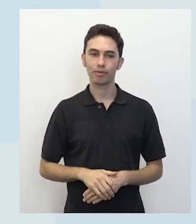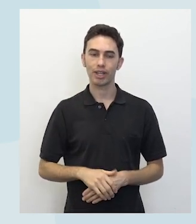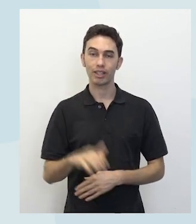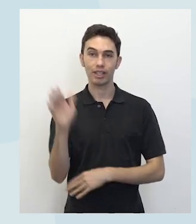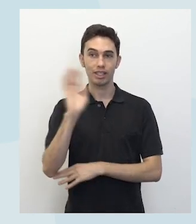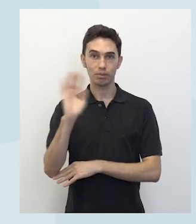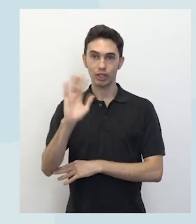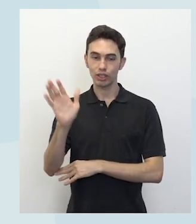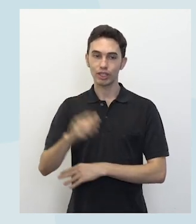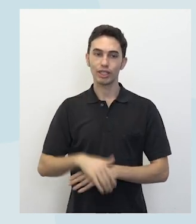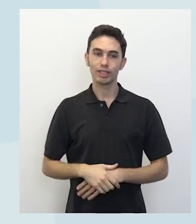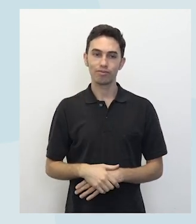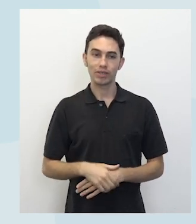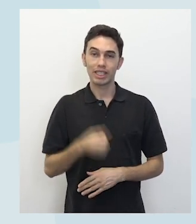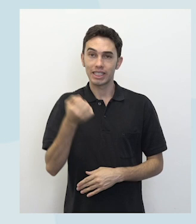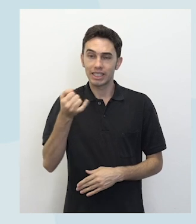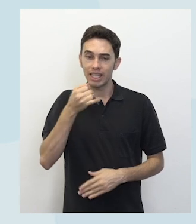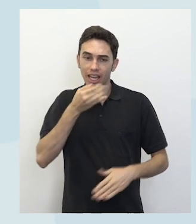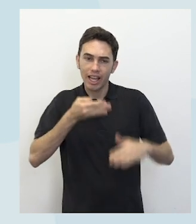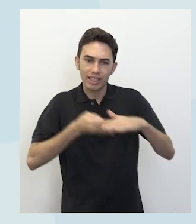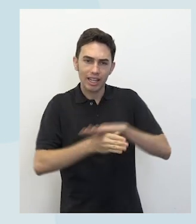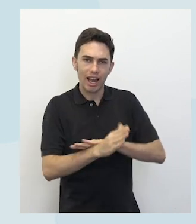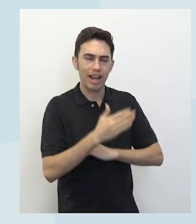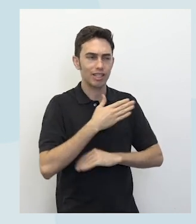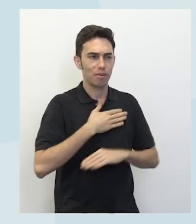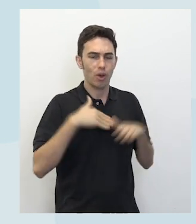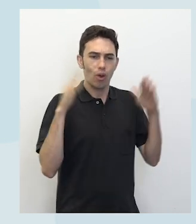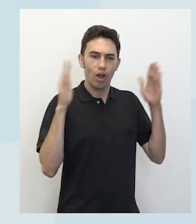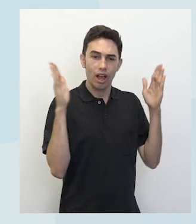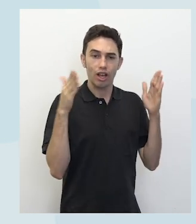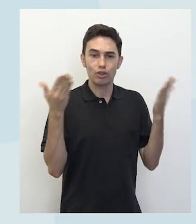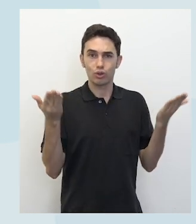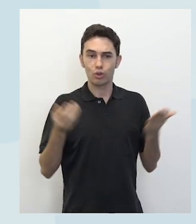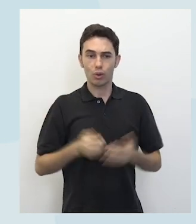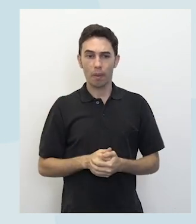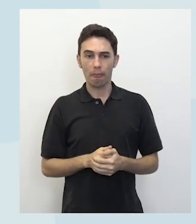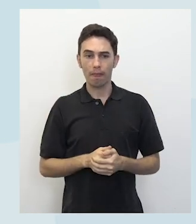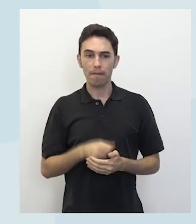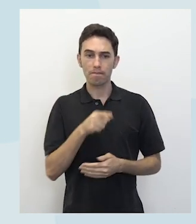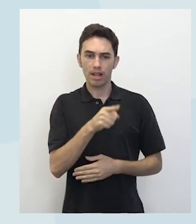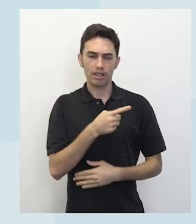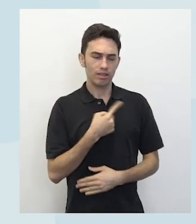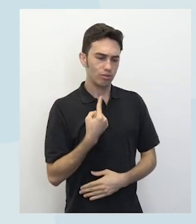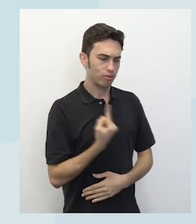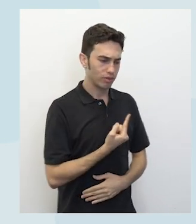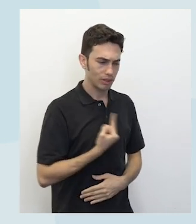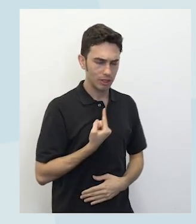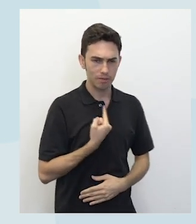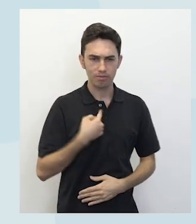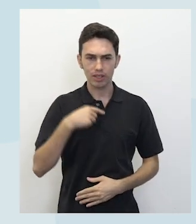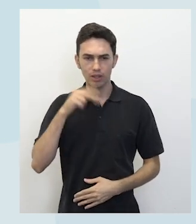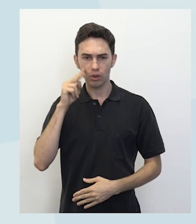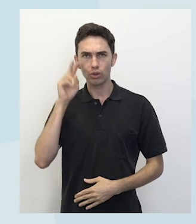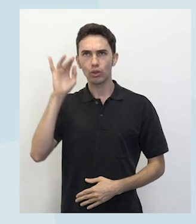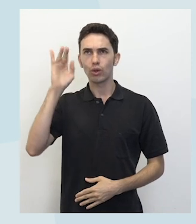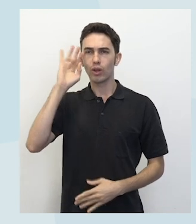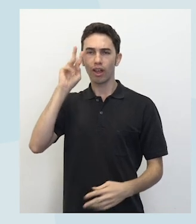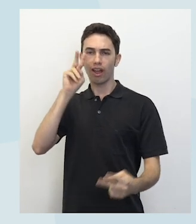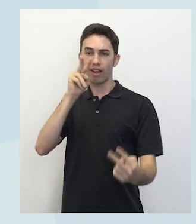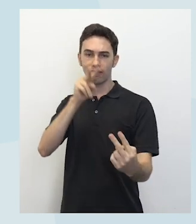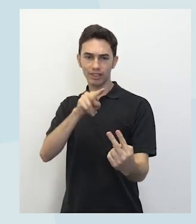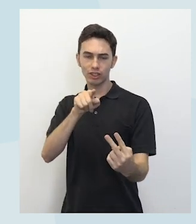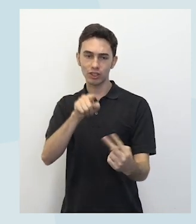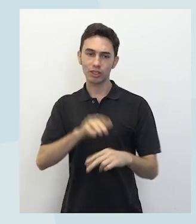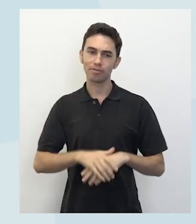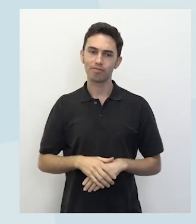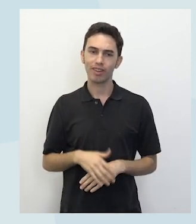Despedidas. Se entrares, ó meu anjo, alguma vez, na solidão onde eu sonhava em ti, voto